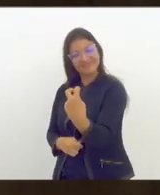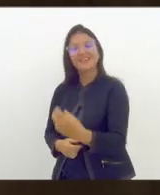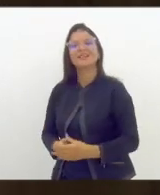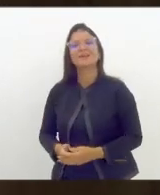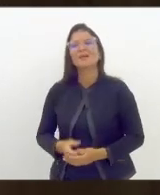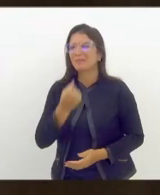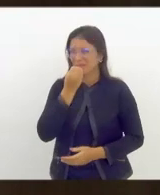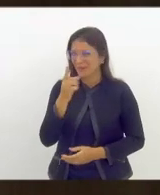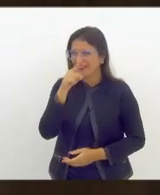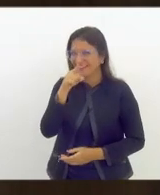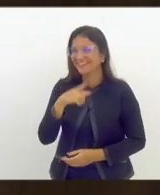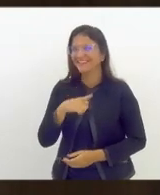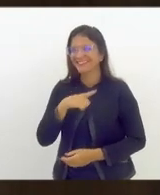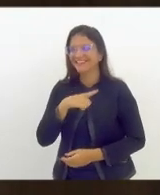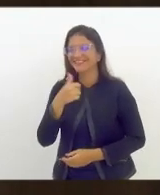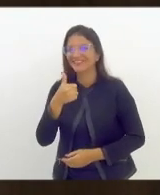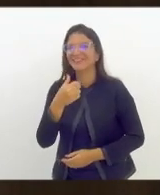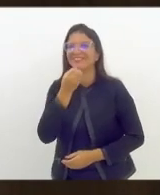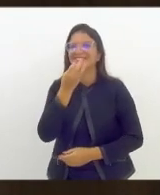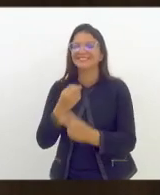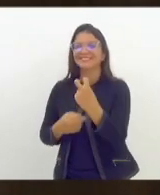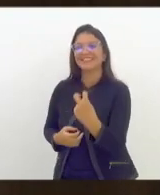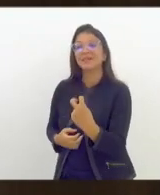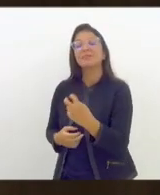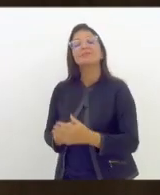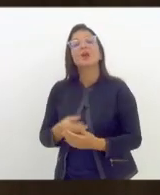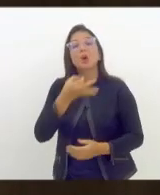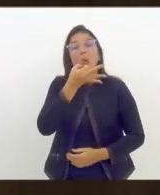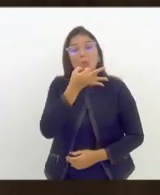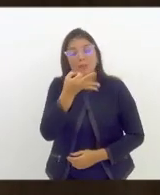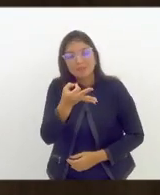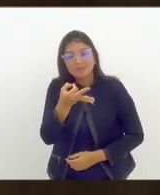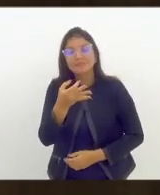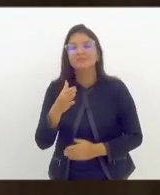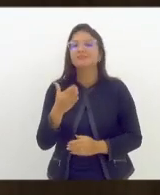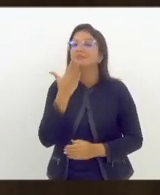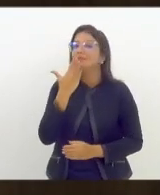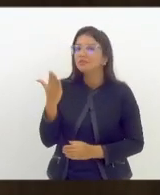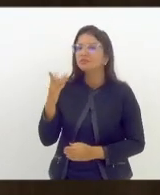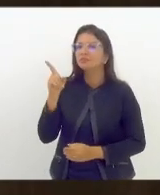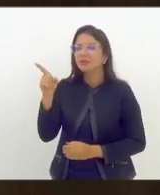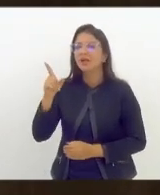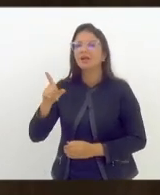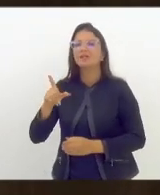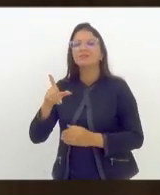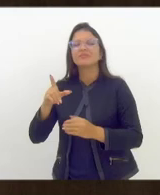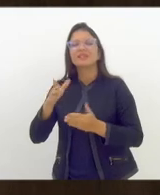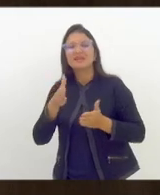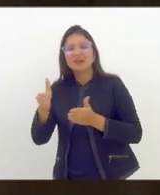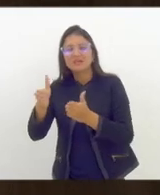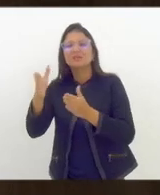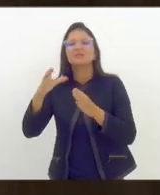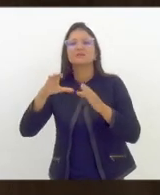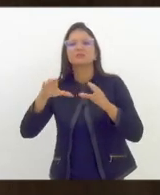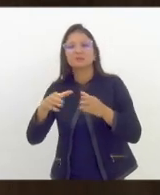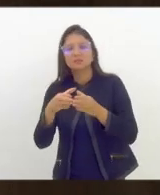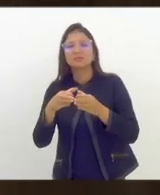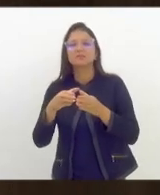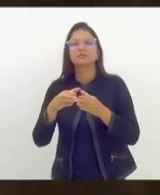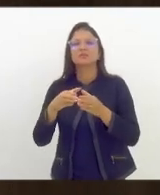ver aí, né? O parecer que me pediram, que foi encaminhado pela Comissão de Constituição e Justiça, ao projeto de